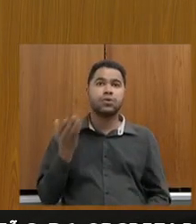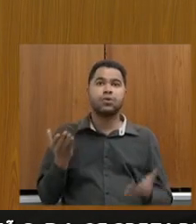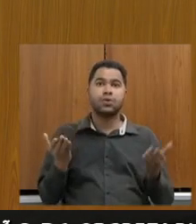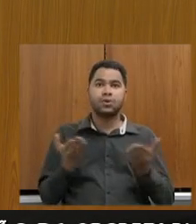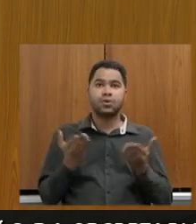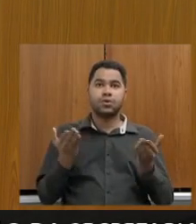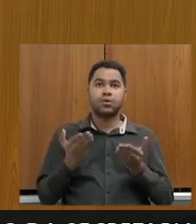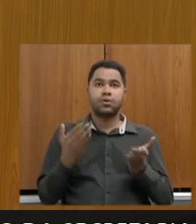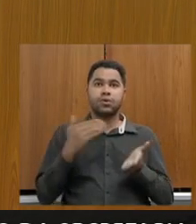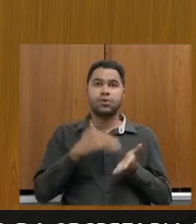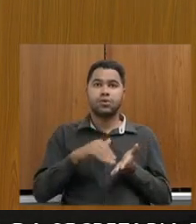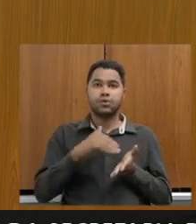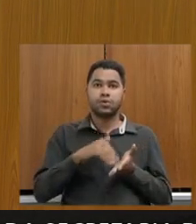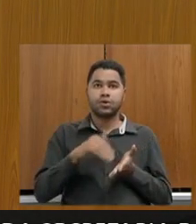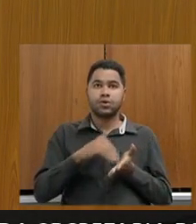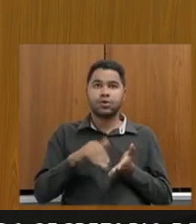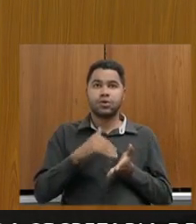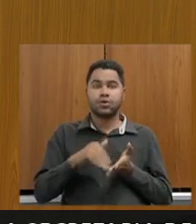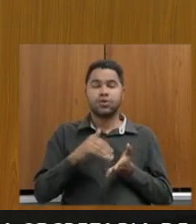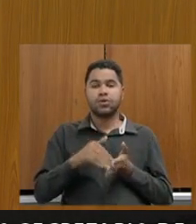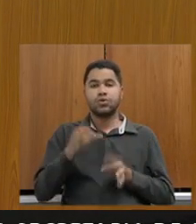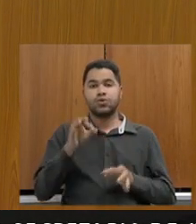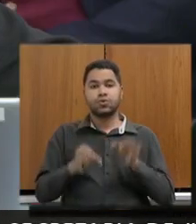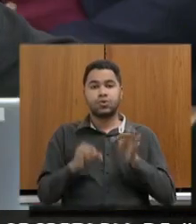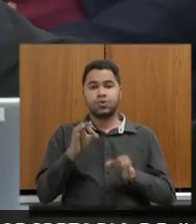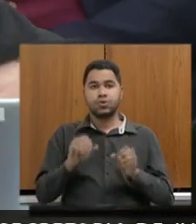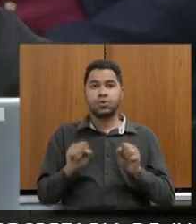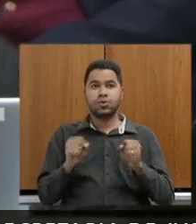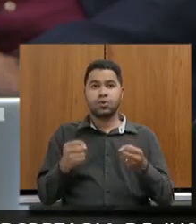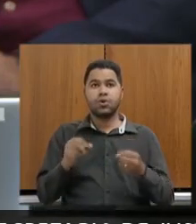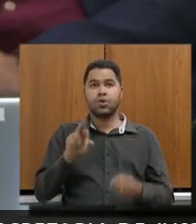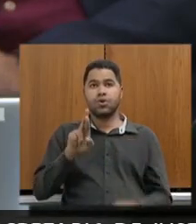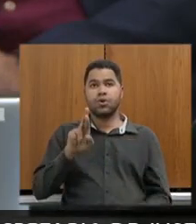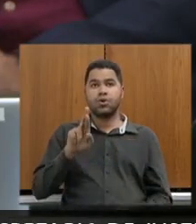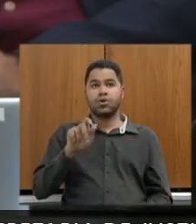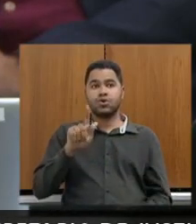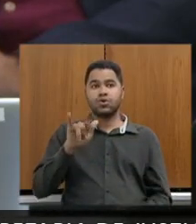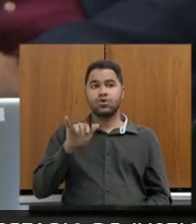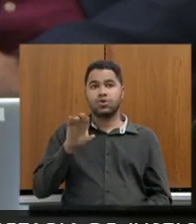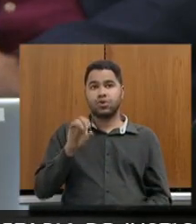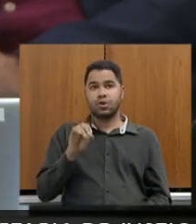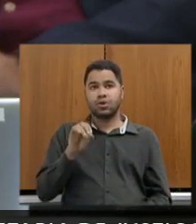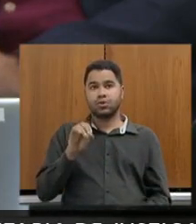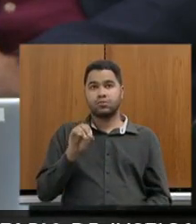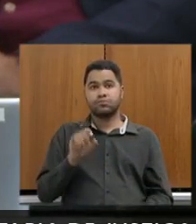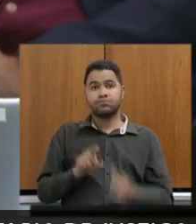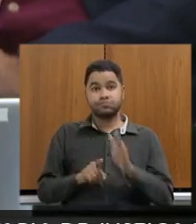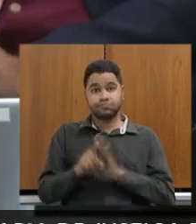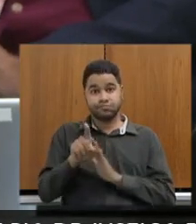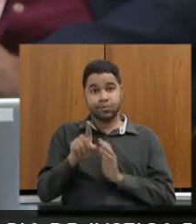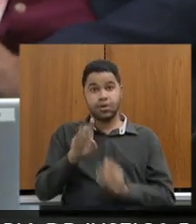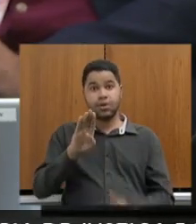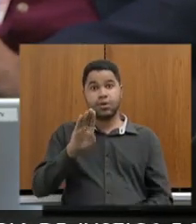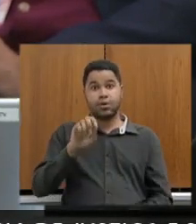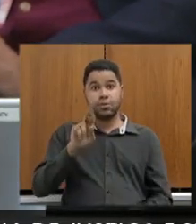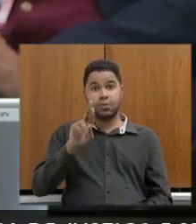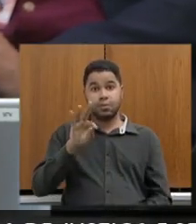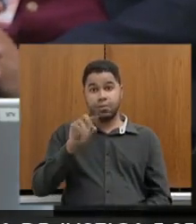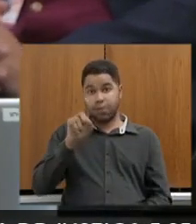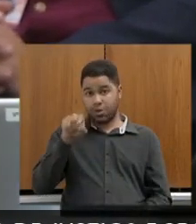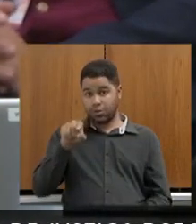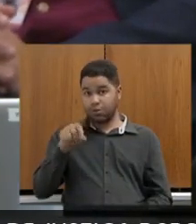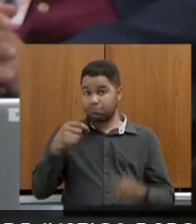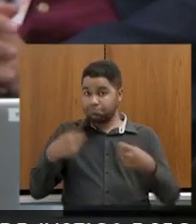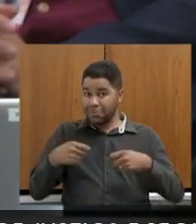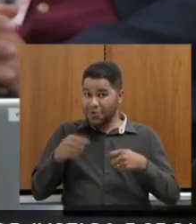o secretário de justiça e Segurança Pública o Doutor Rogério Greco indaga o deputado Battle se